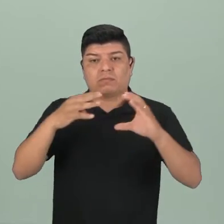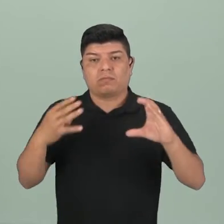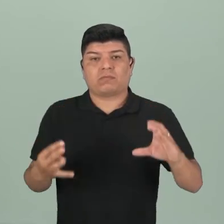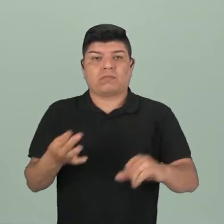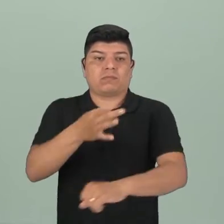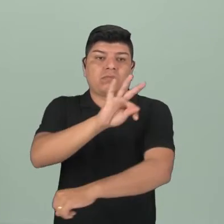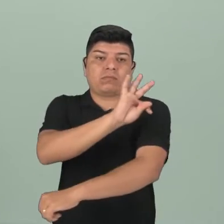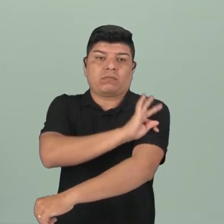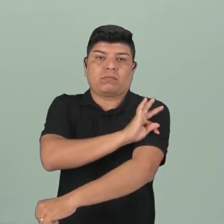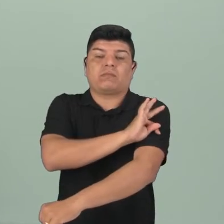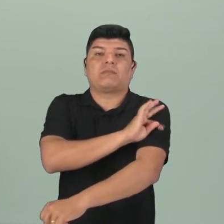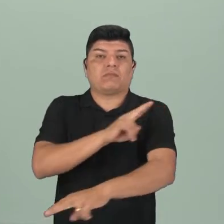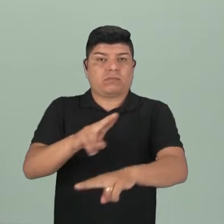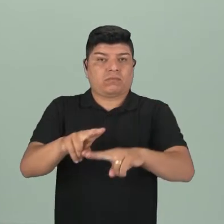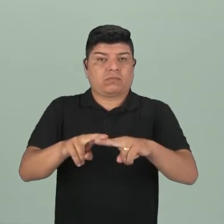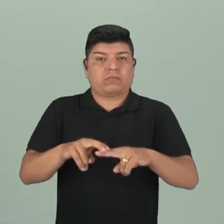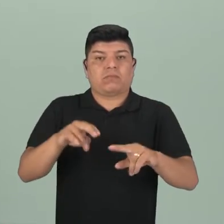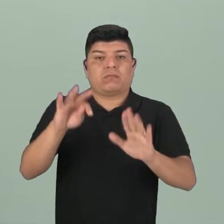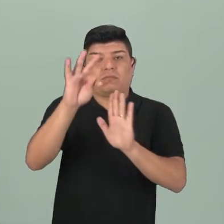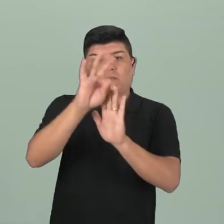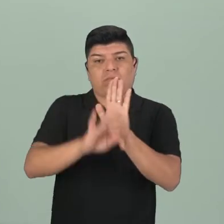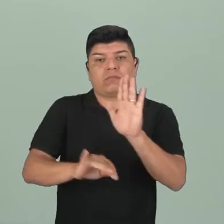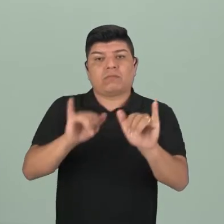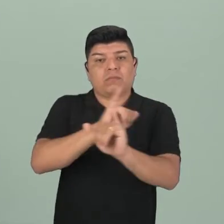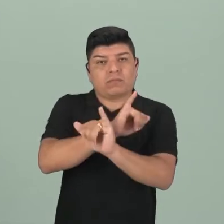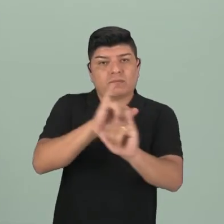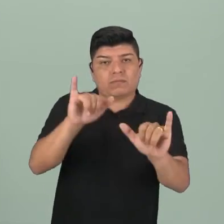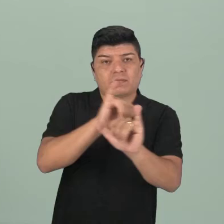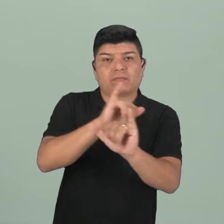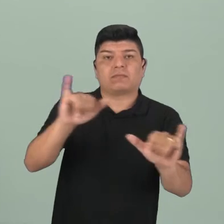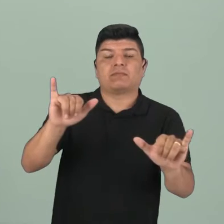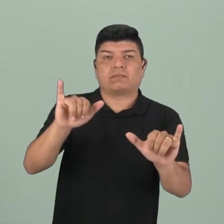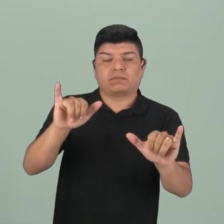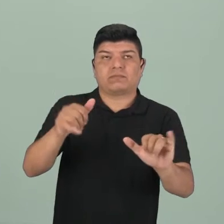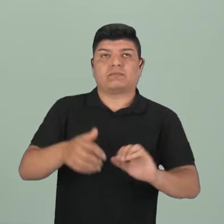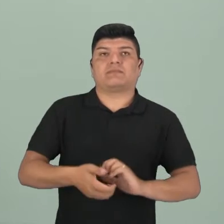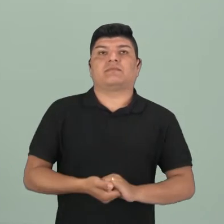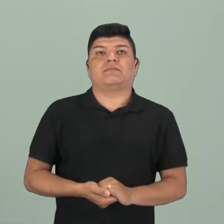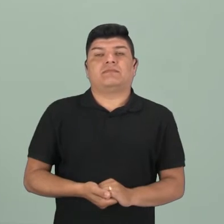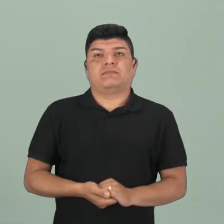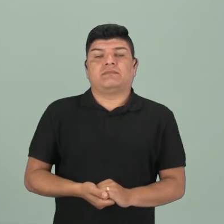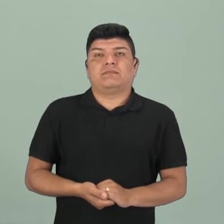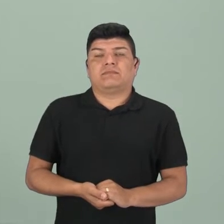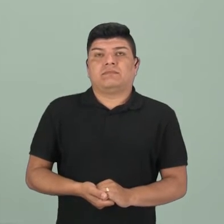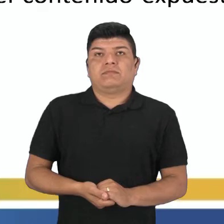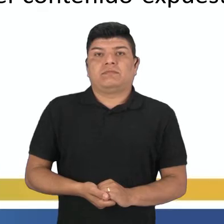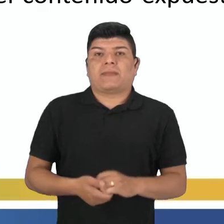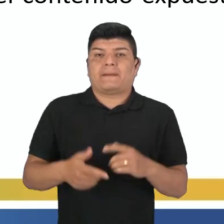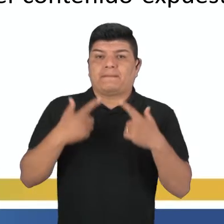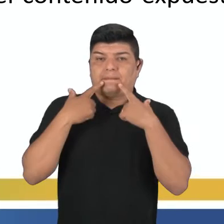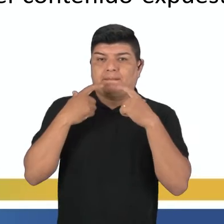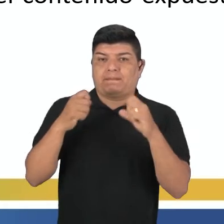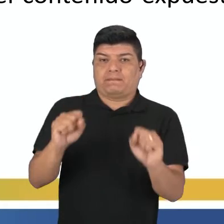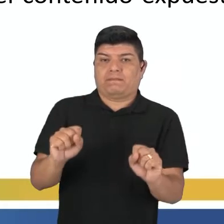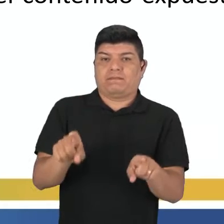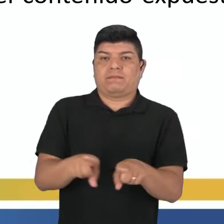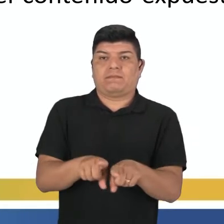texto informativo, para, né, ser considerado como tal. A linguagem,